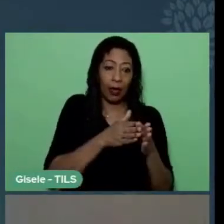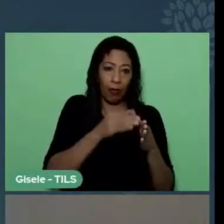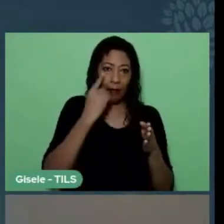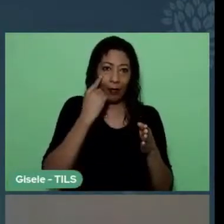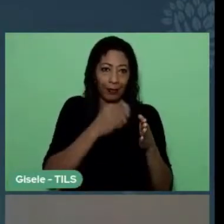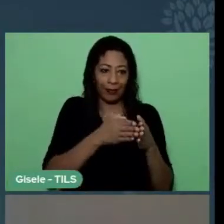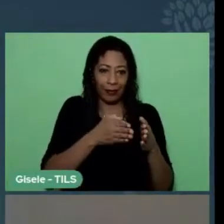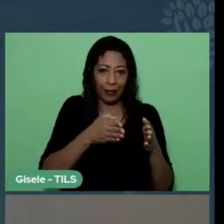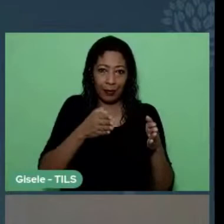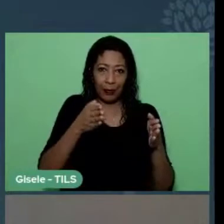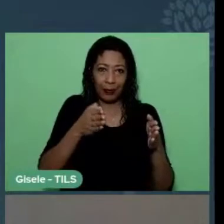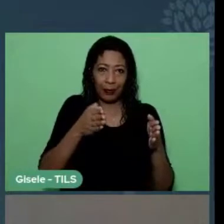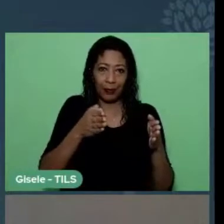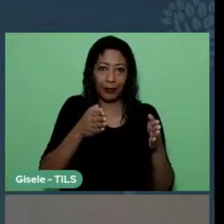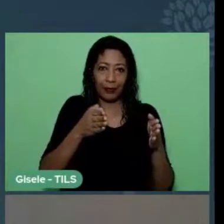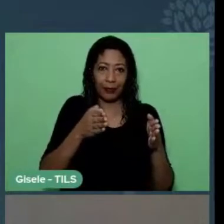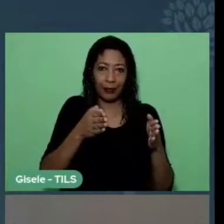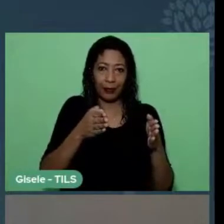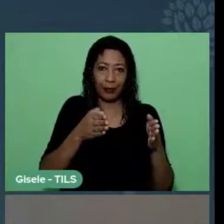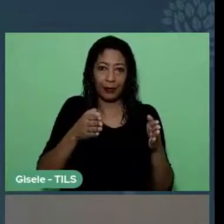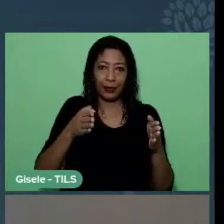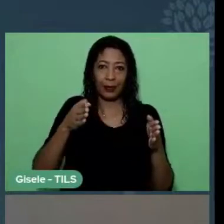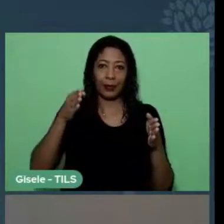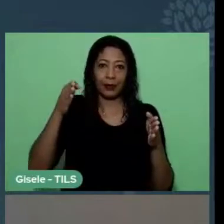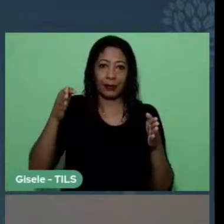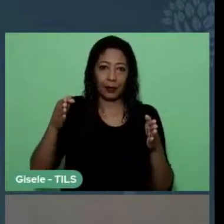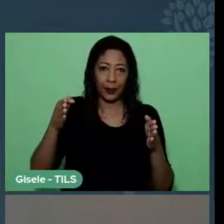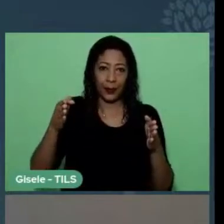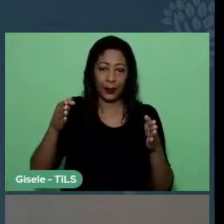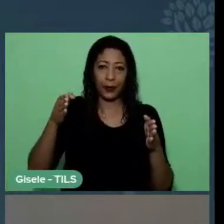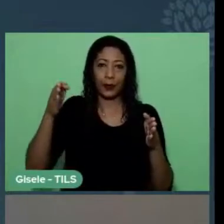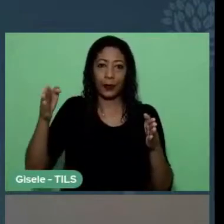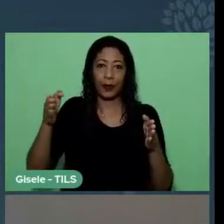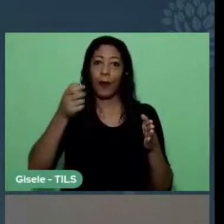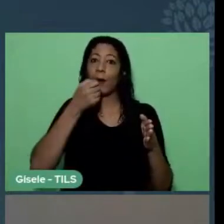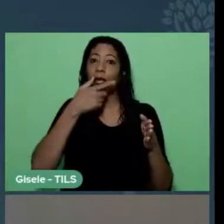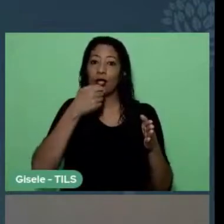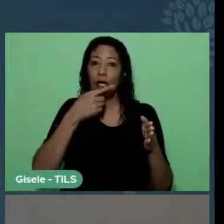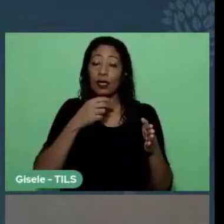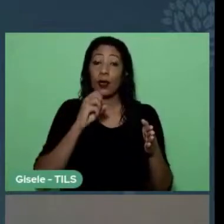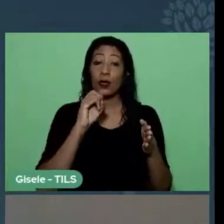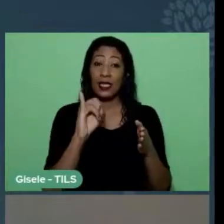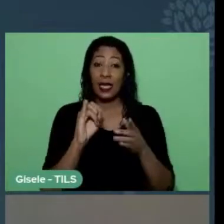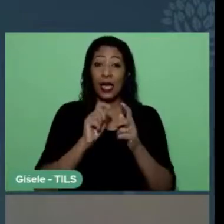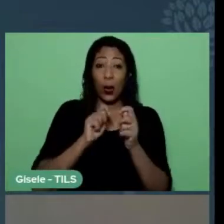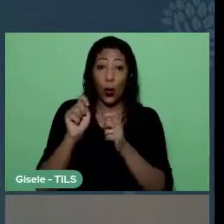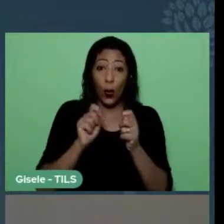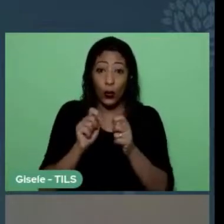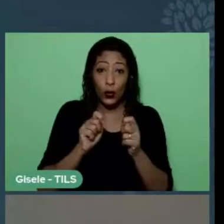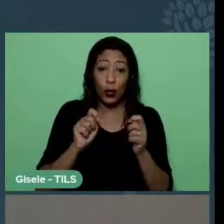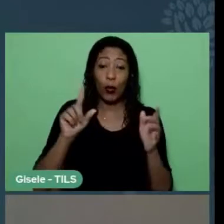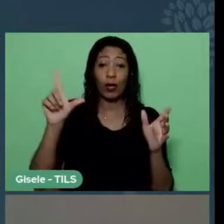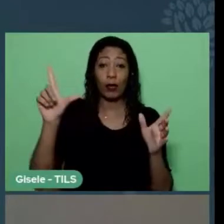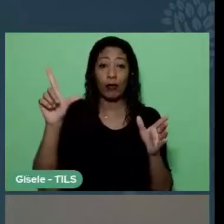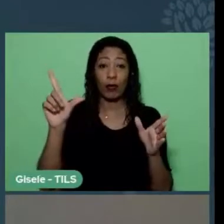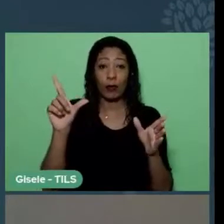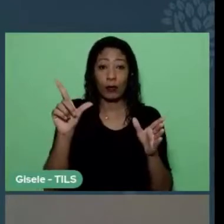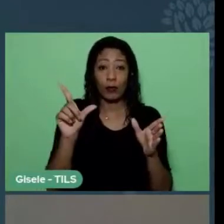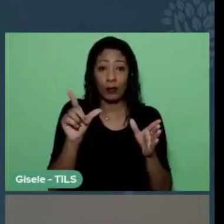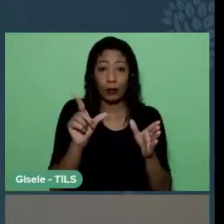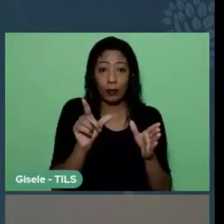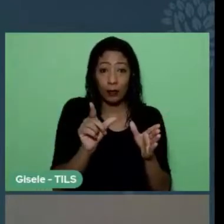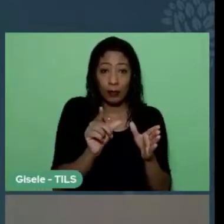a etapa para cima, eu vou aumentando a quantidade de remédio, e se o paciente está controlado, eu vou diminuindo para a etapa